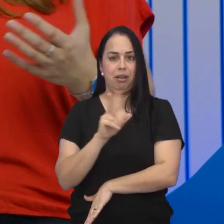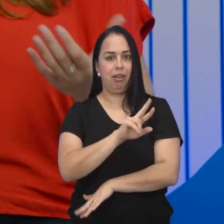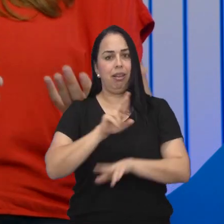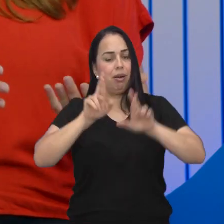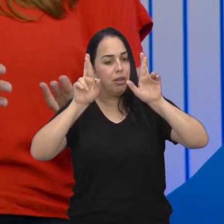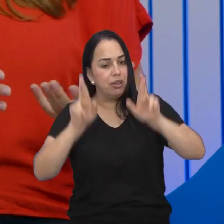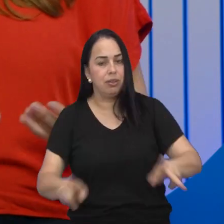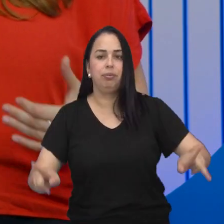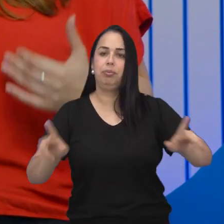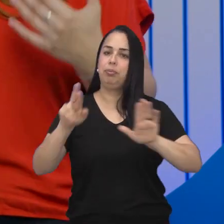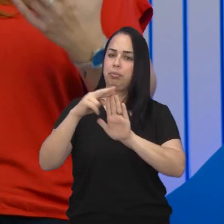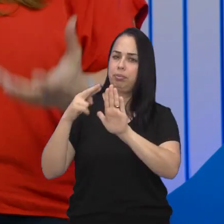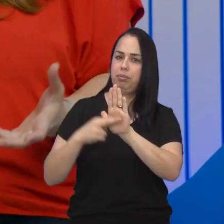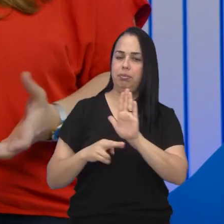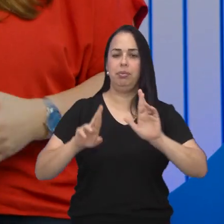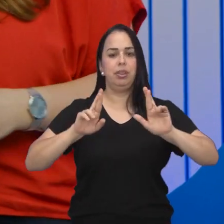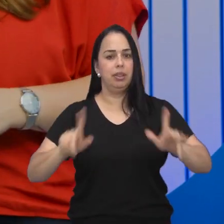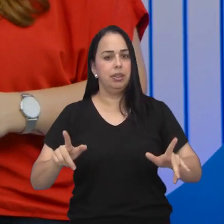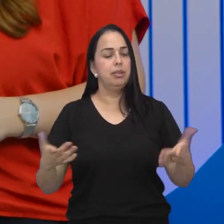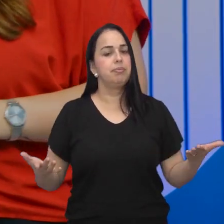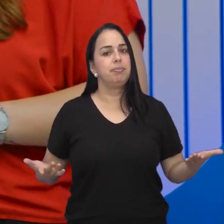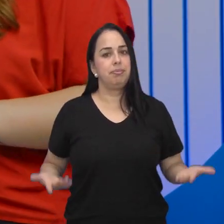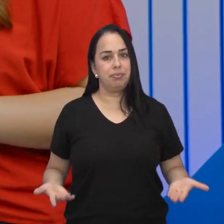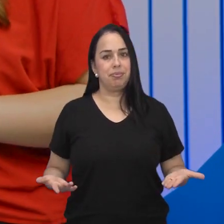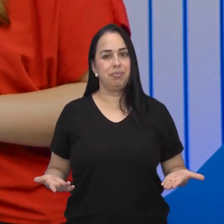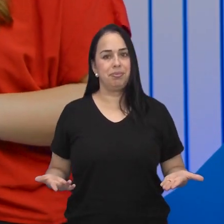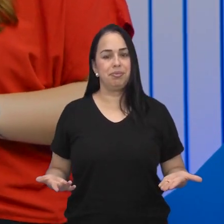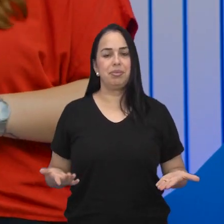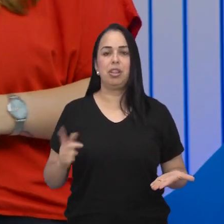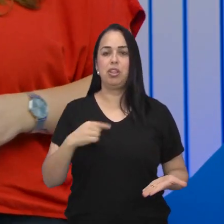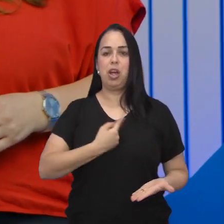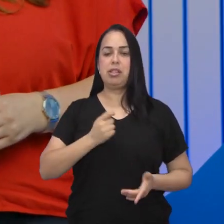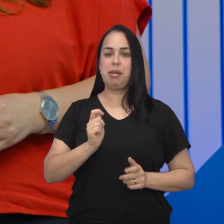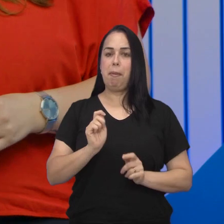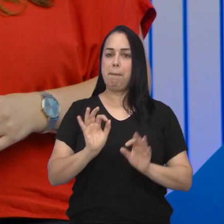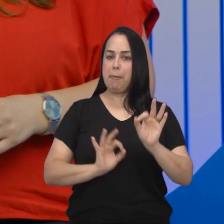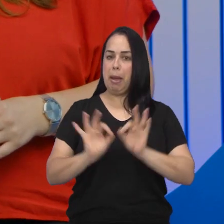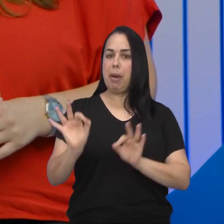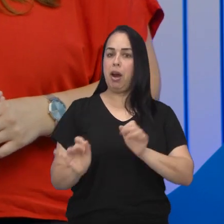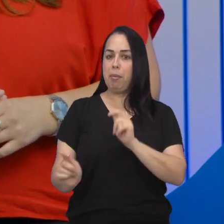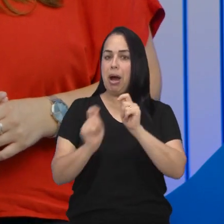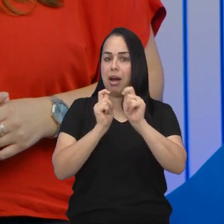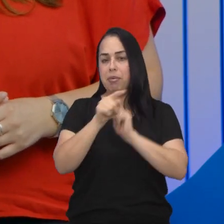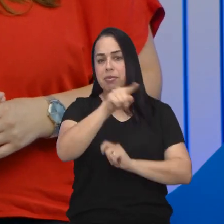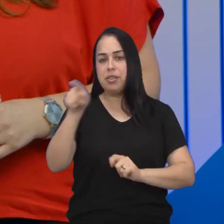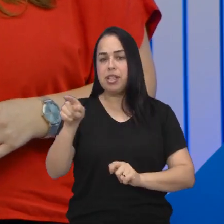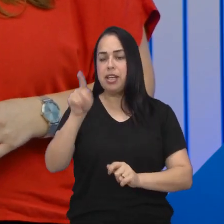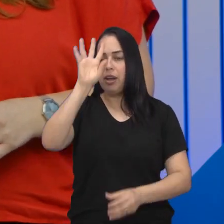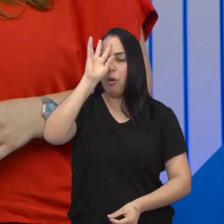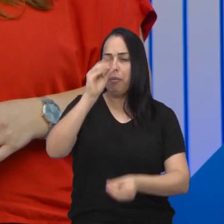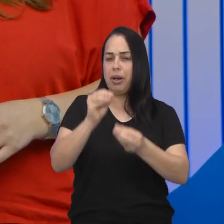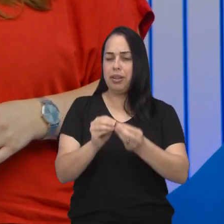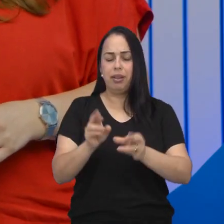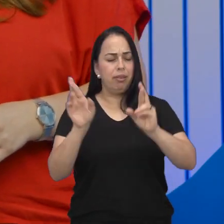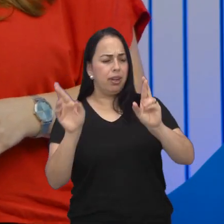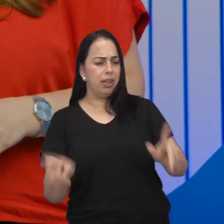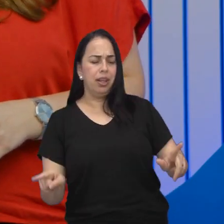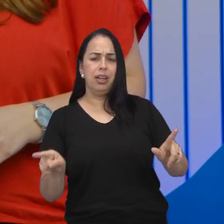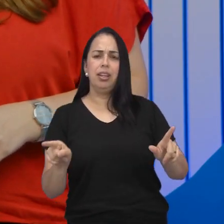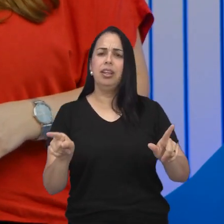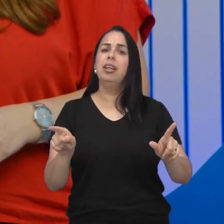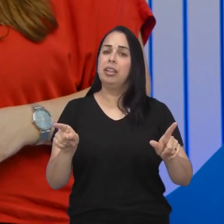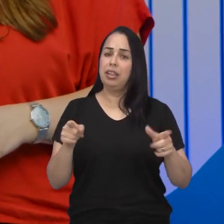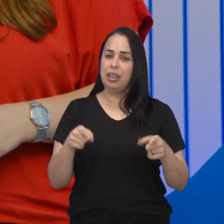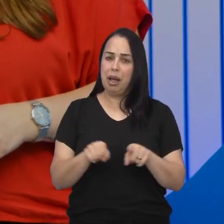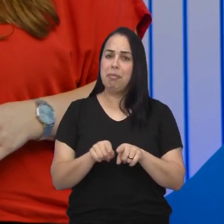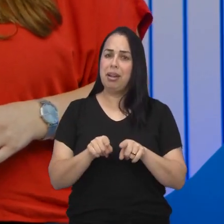e, consequentemente, uma forma diferente de operar. Bom, a gente preparou uma reportagem para você entender essa diferença e